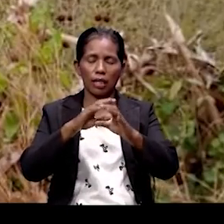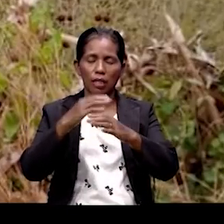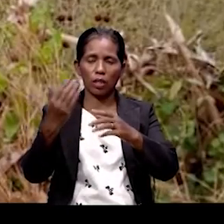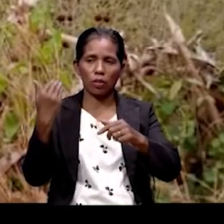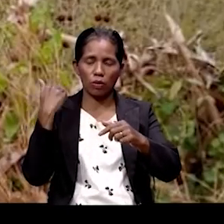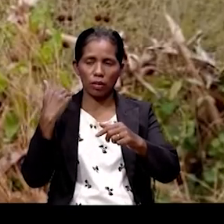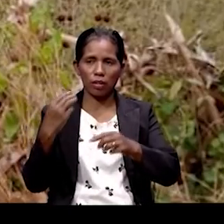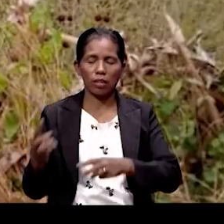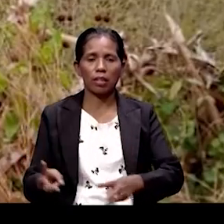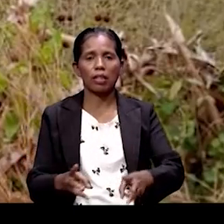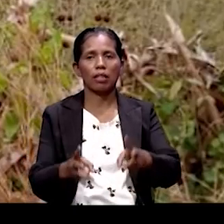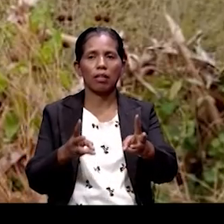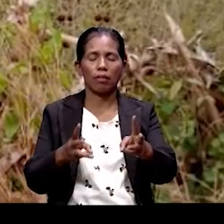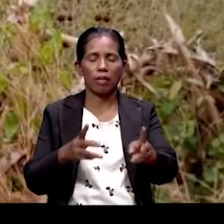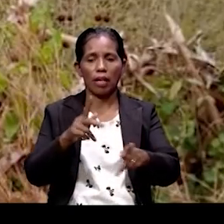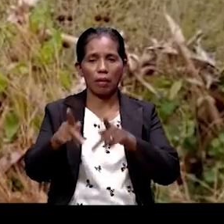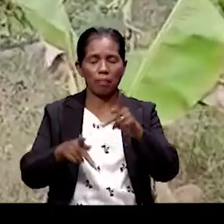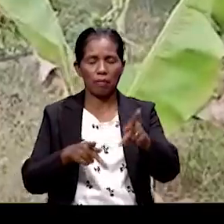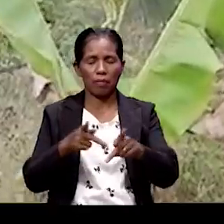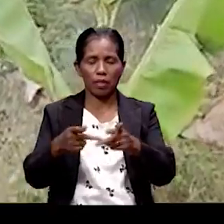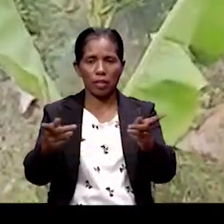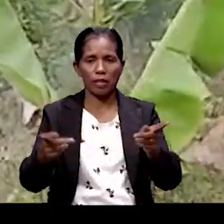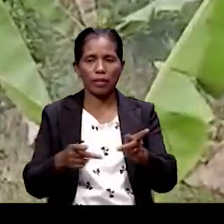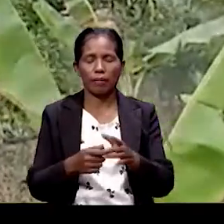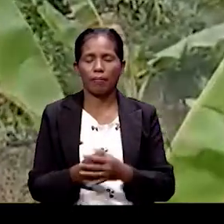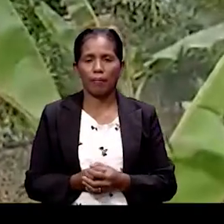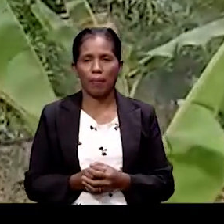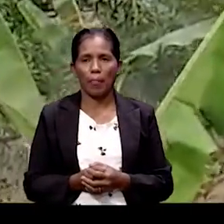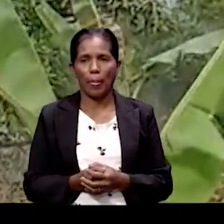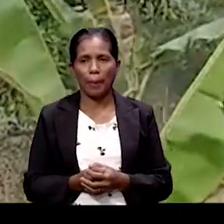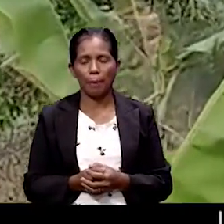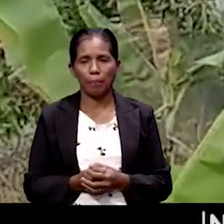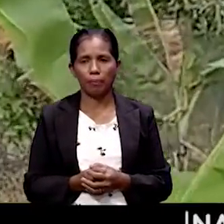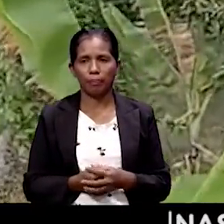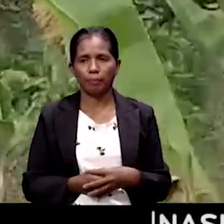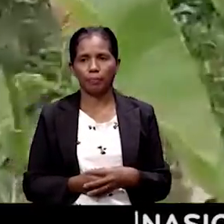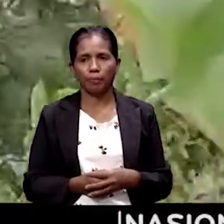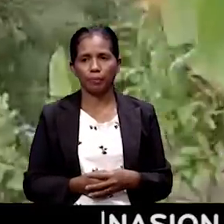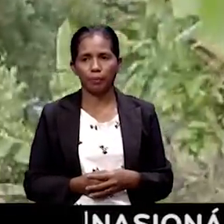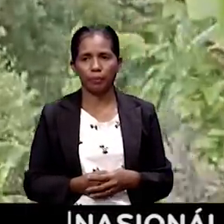laran tama fale ba comendade nia toos e hakar kema. Justiniano Nano, ZMN.